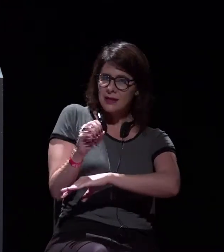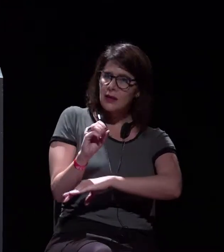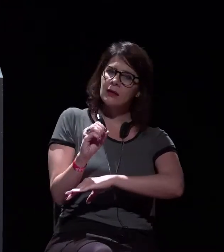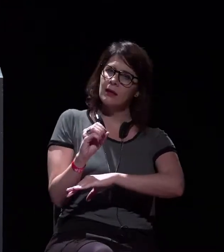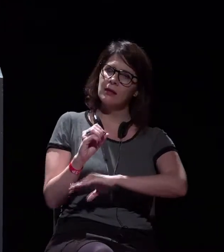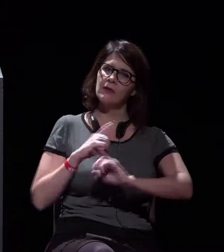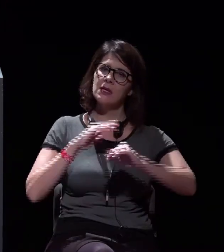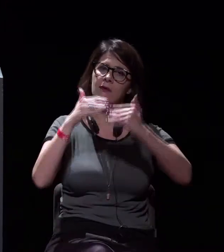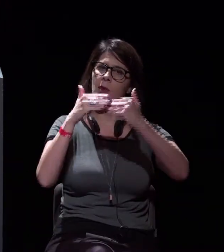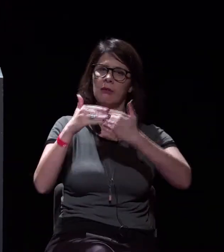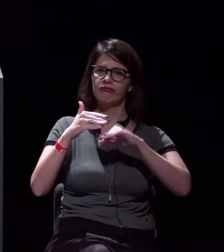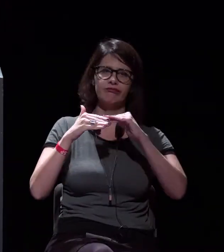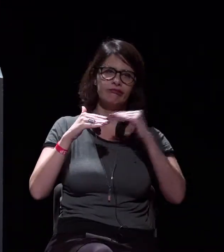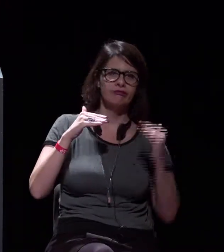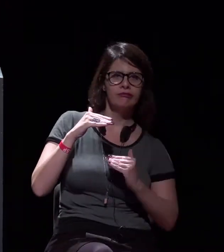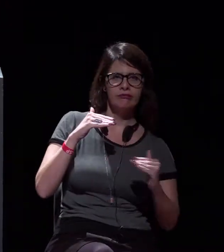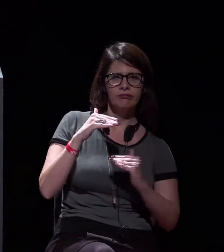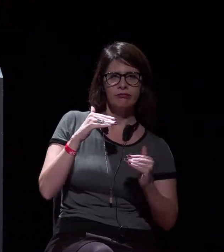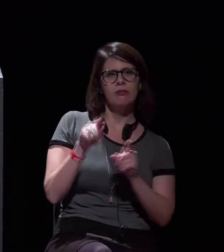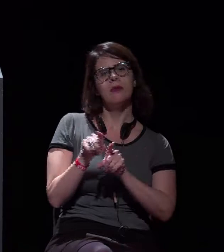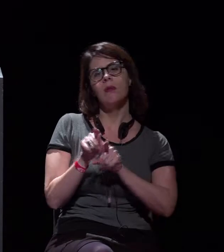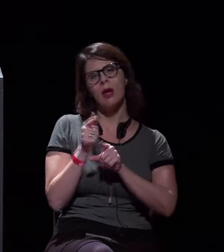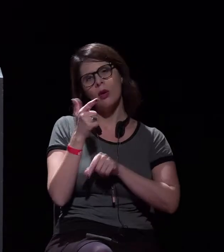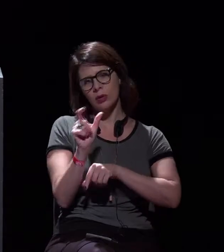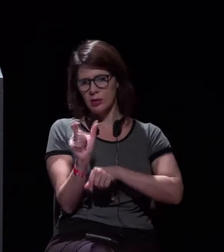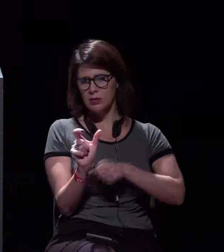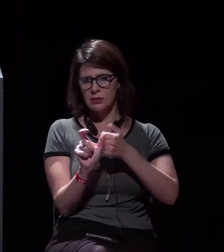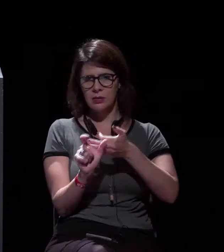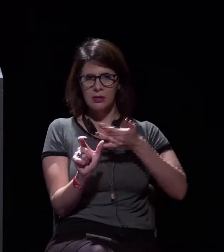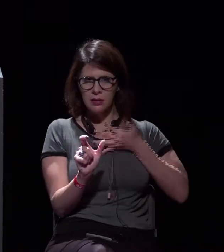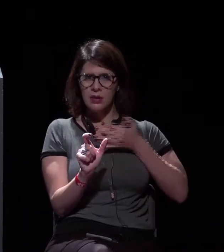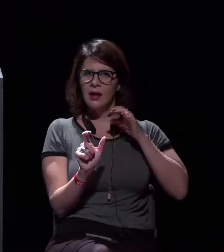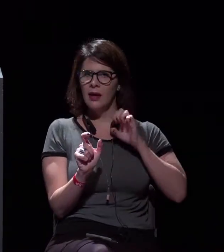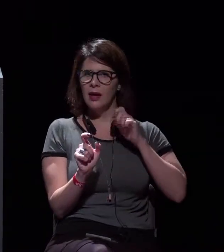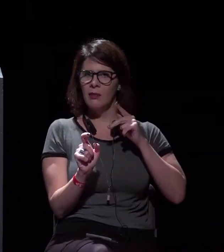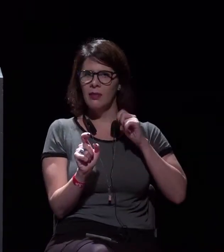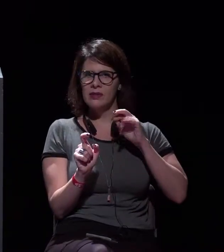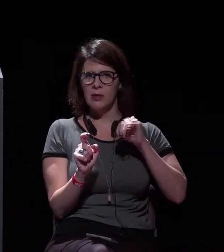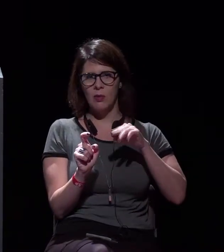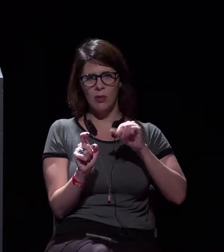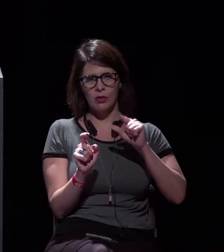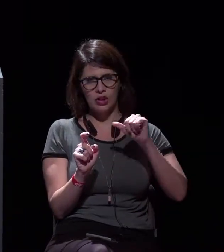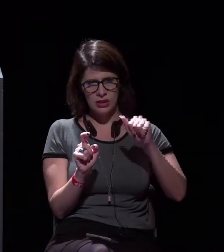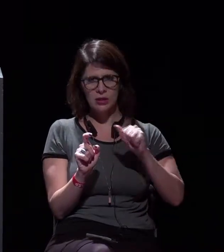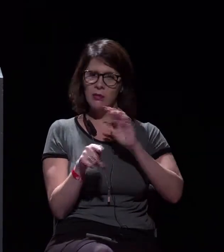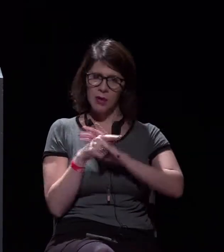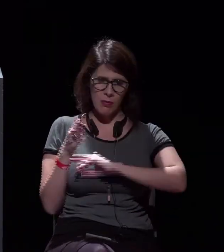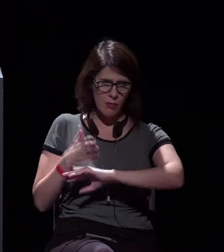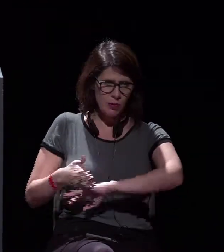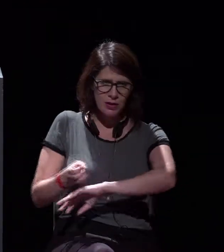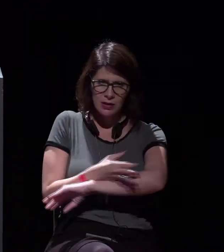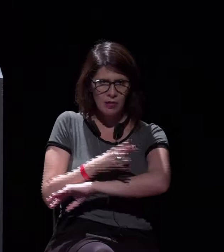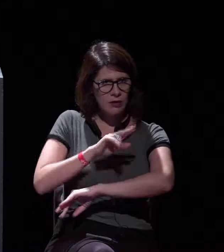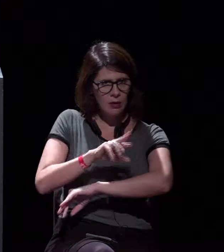e com outras epistemologias que não sejam aquelas da modernidade, e também